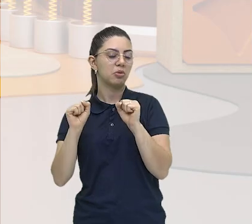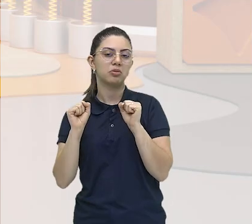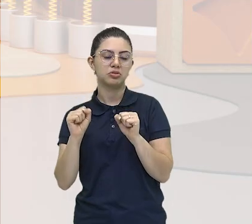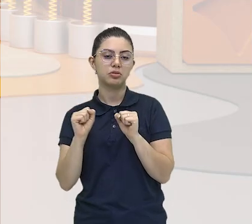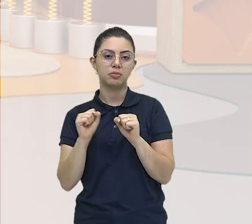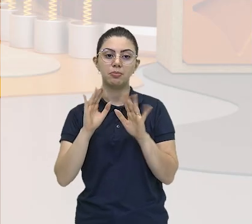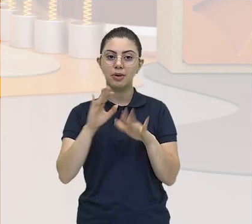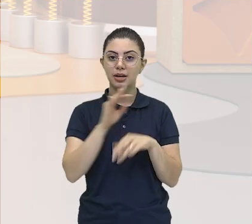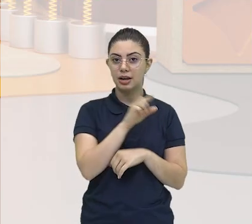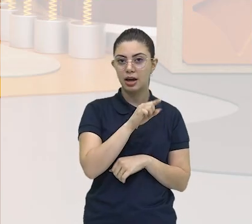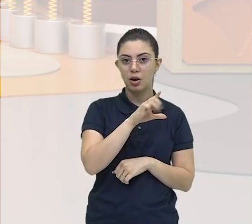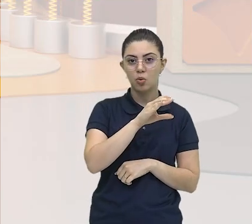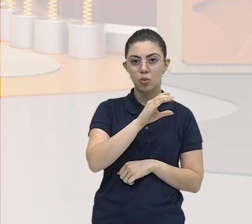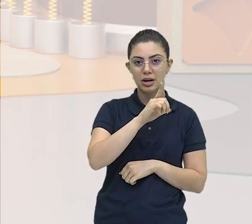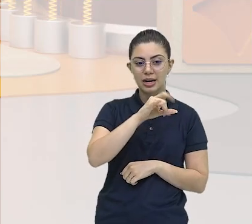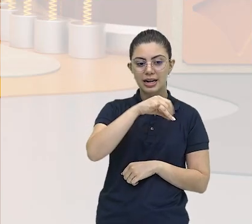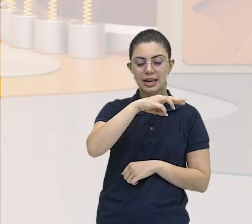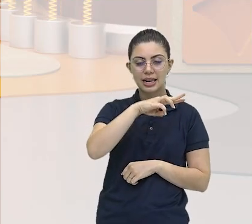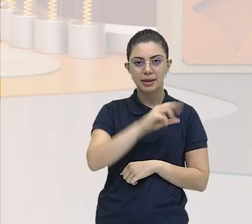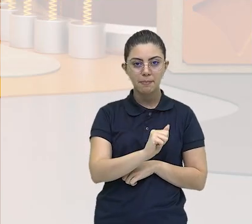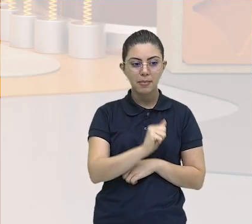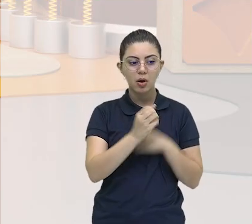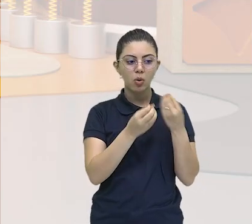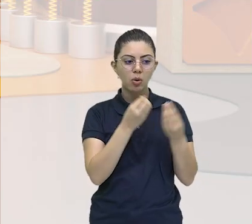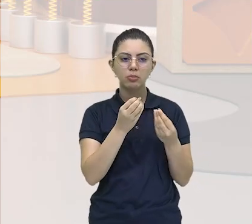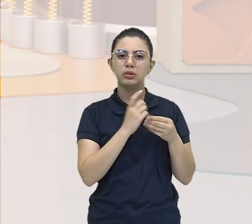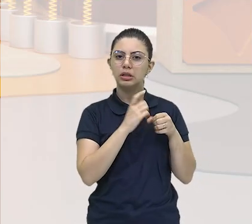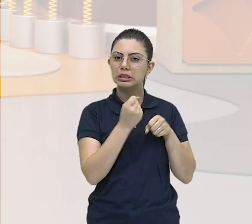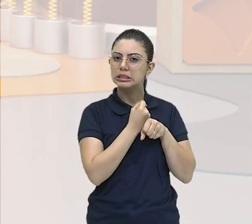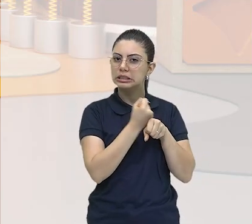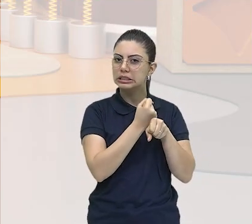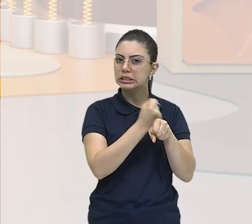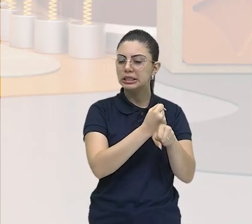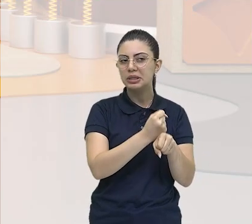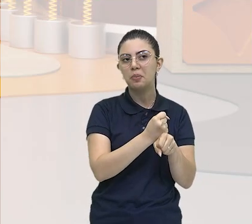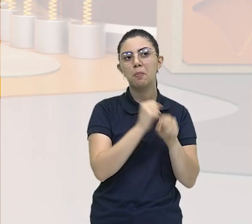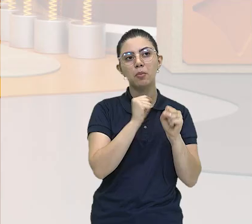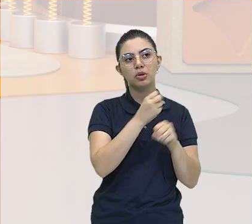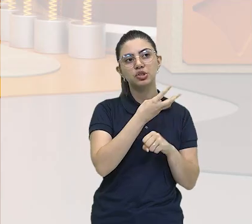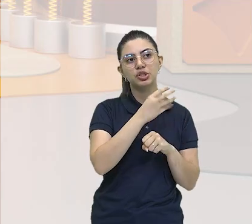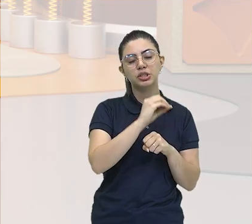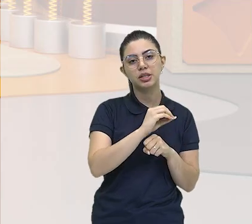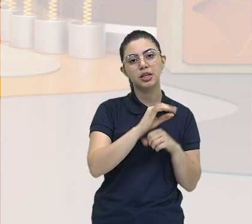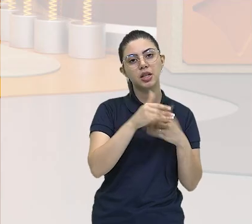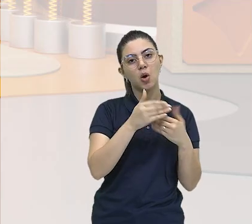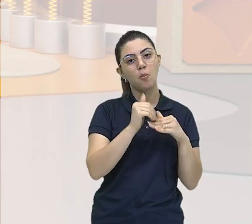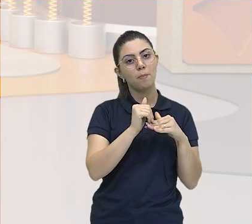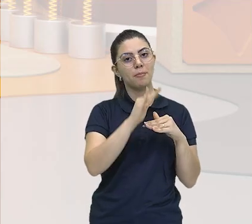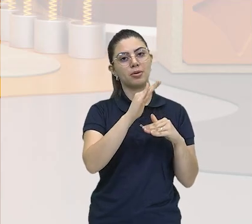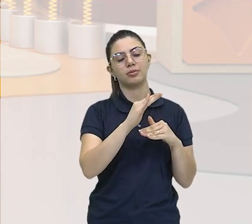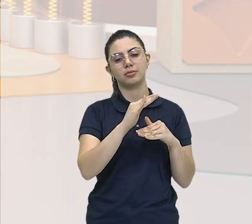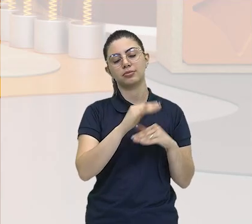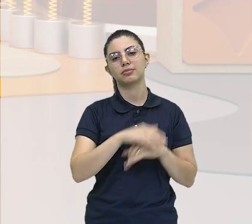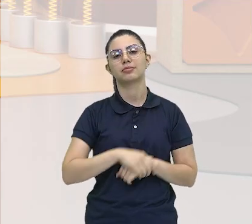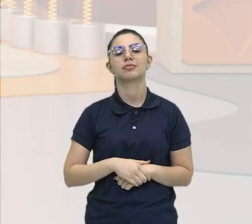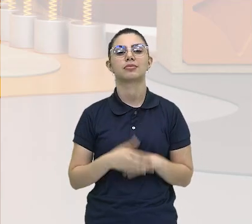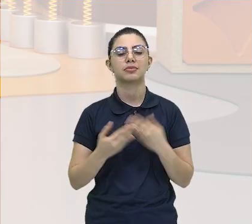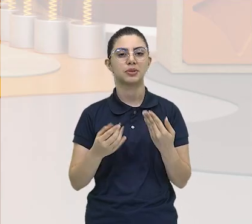é algo que foi observado ao longo dos anos, no caso, 30 anos ou mais. E aí sim